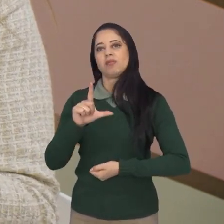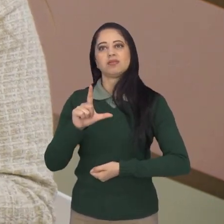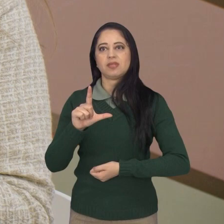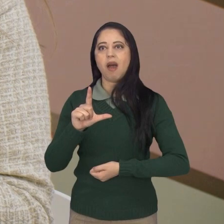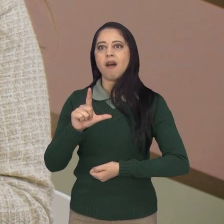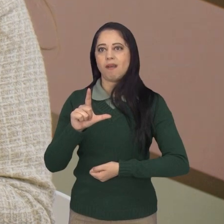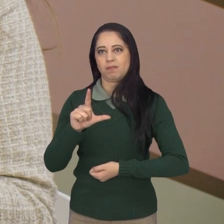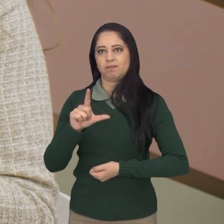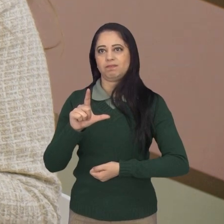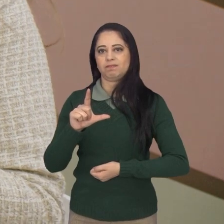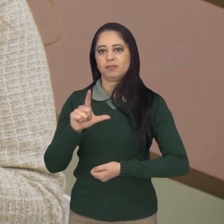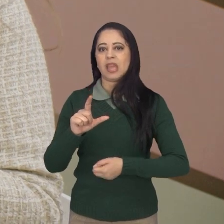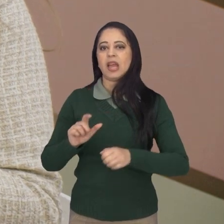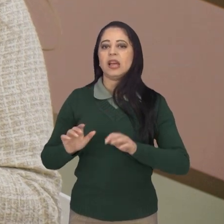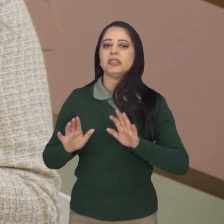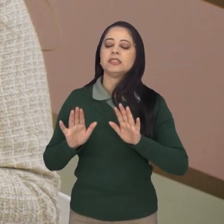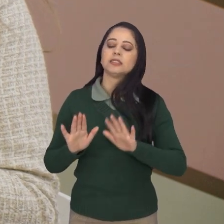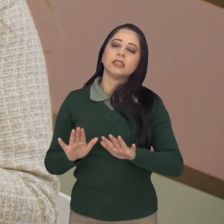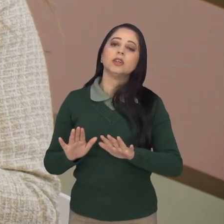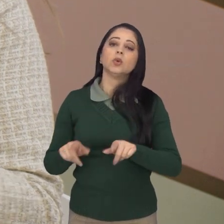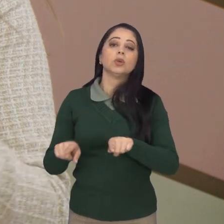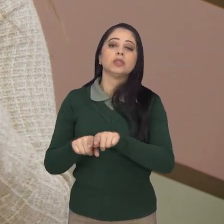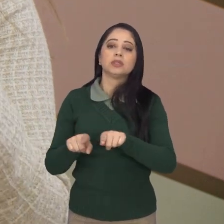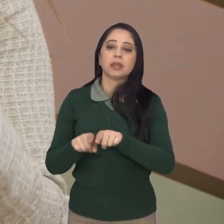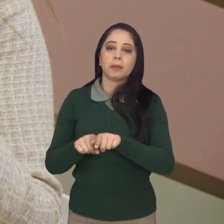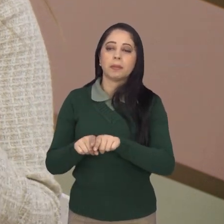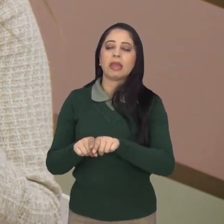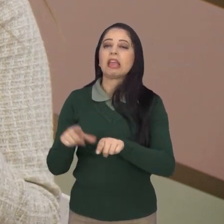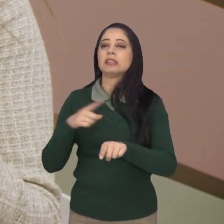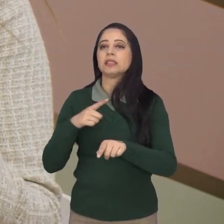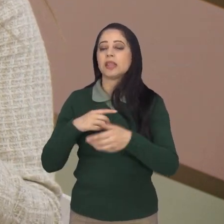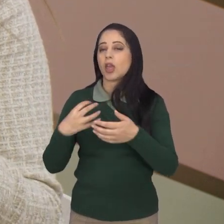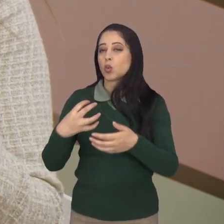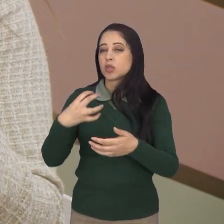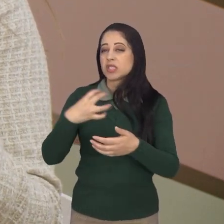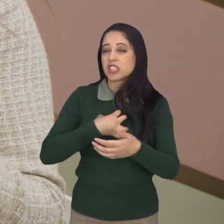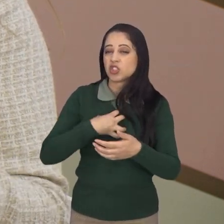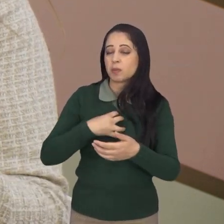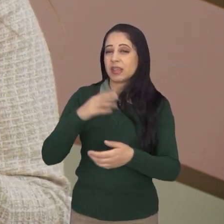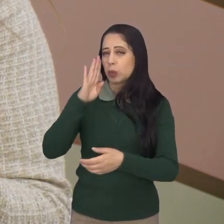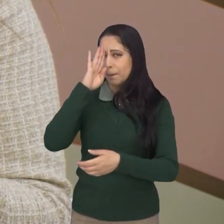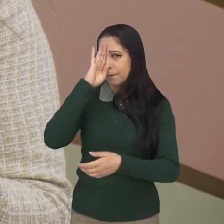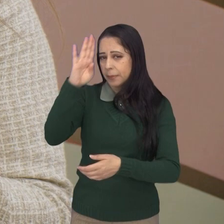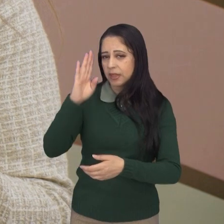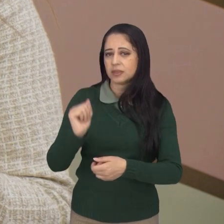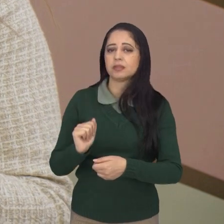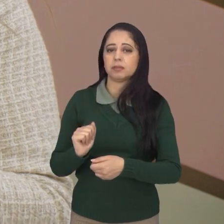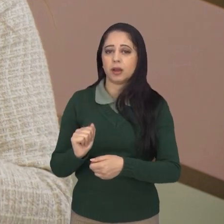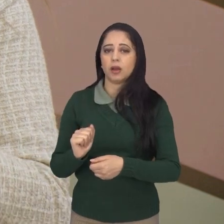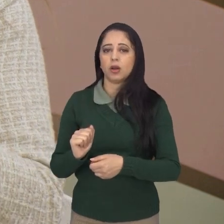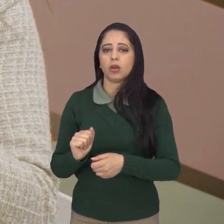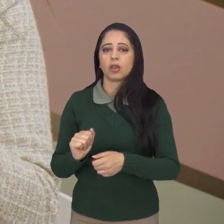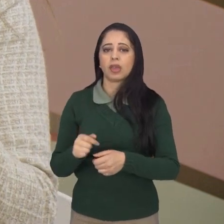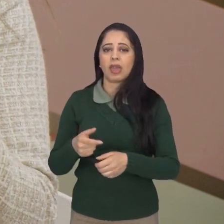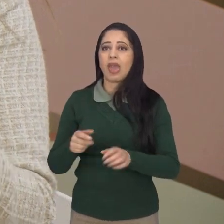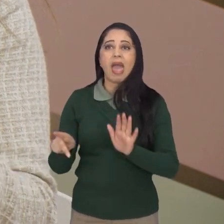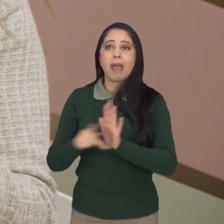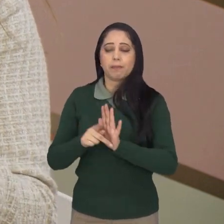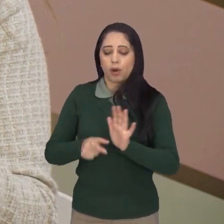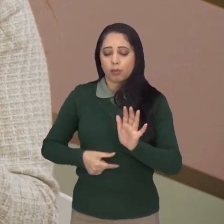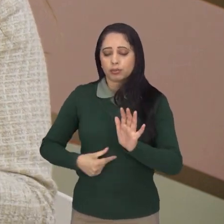vem o glúten. A gente pode ter a forma clássica, né, que a gente fala a forma típica, que é os